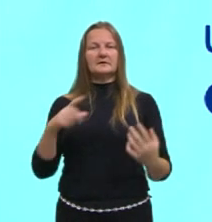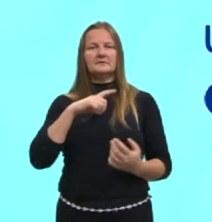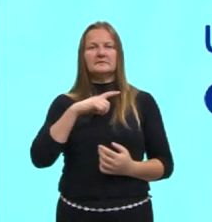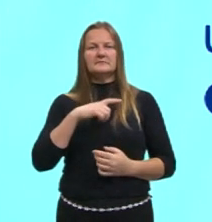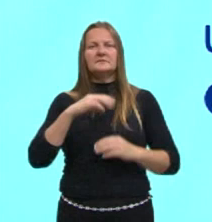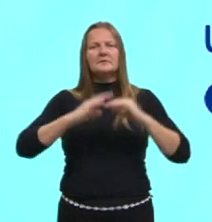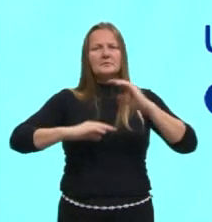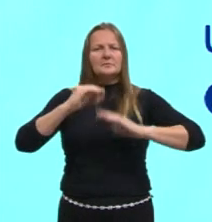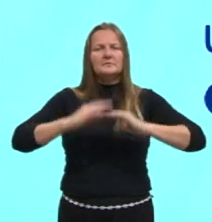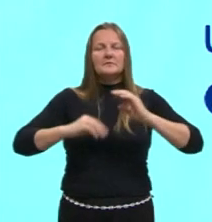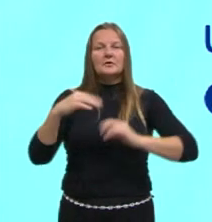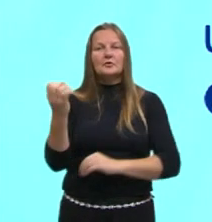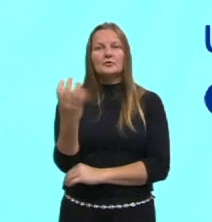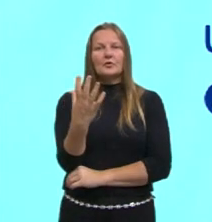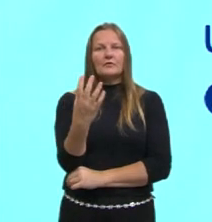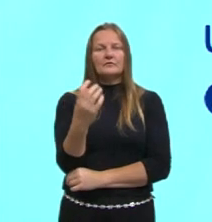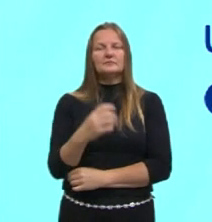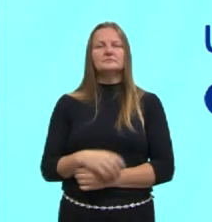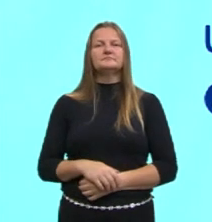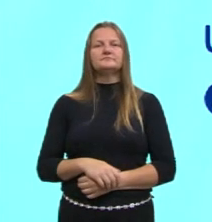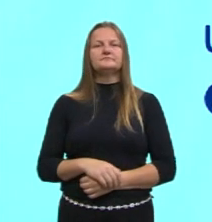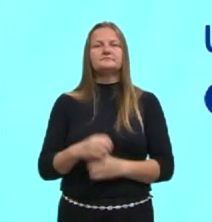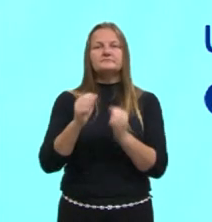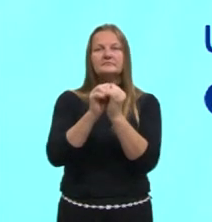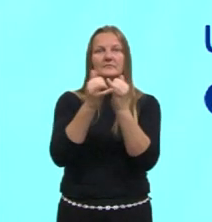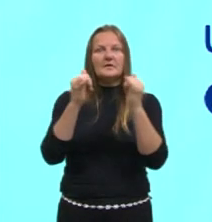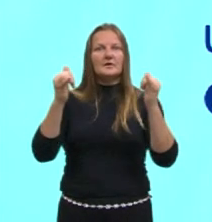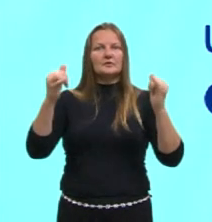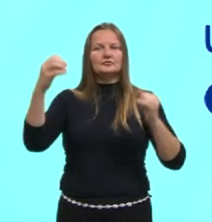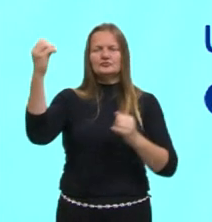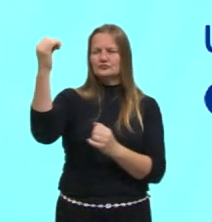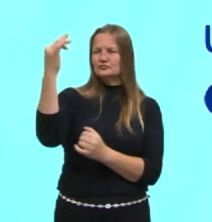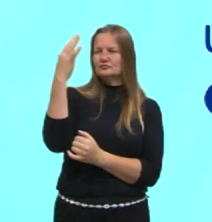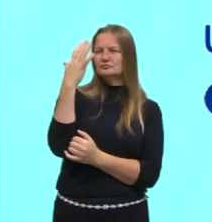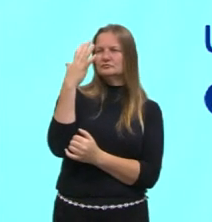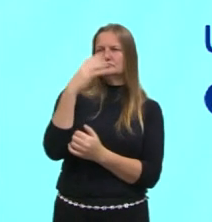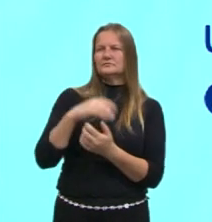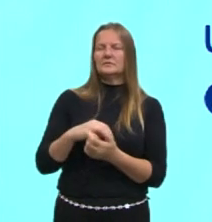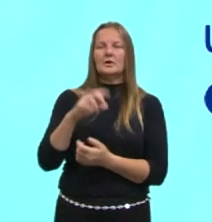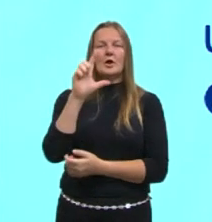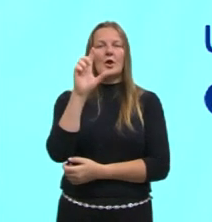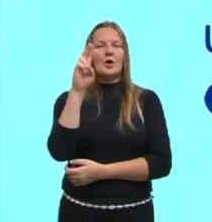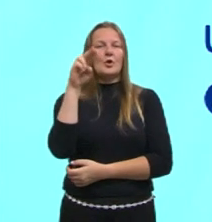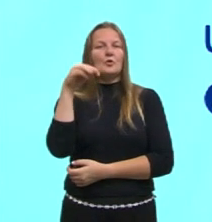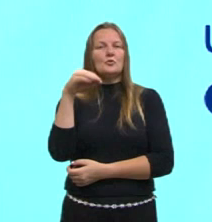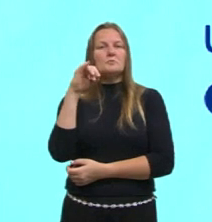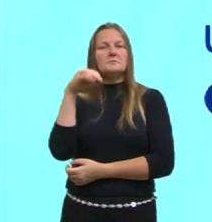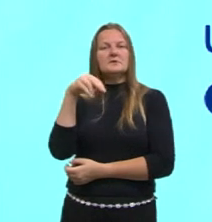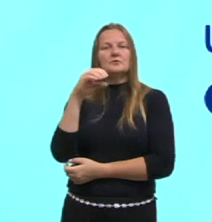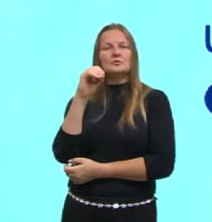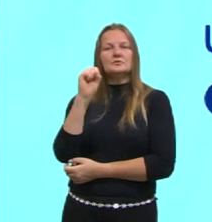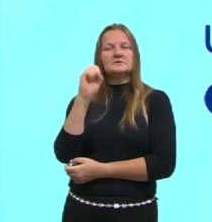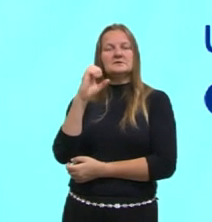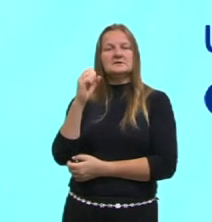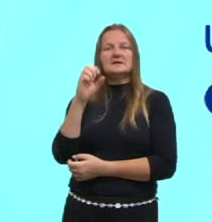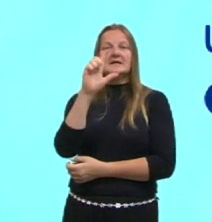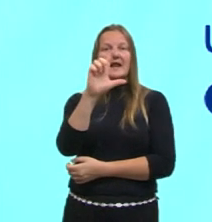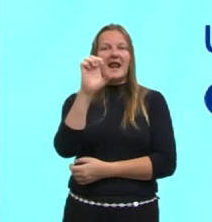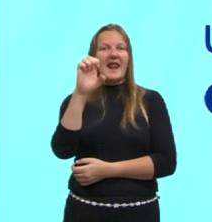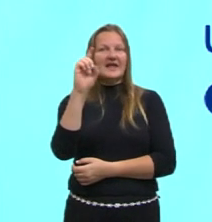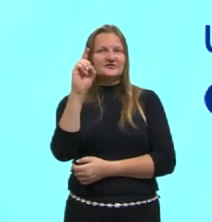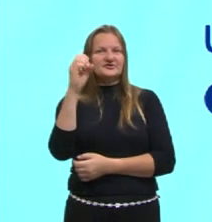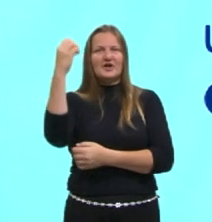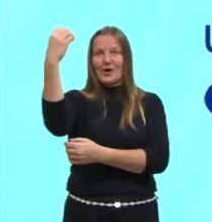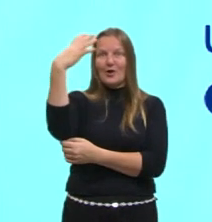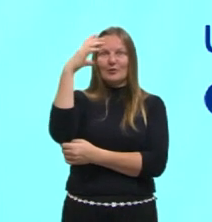aplicação em novos dispositivos Eletro Luminosos como luminosantes com os LEDs e